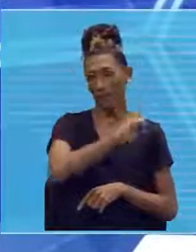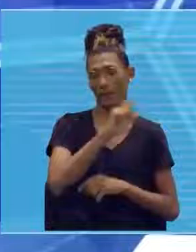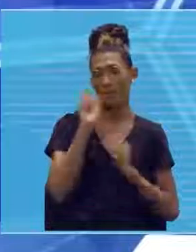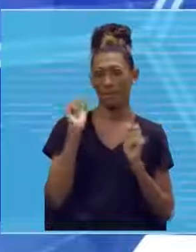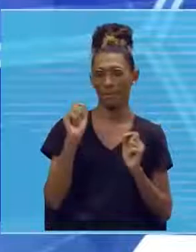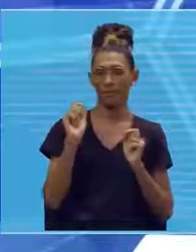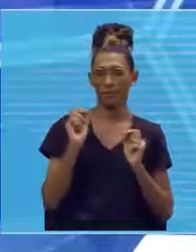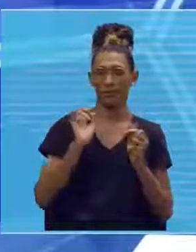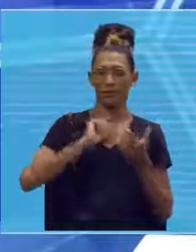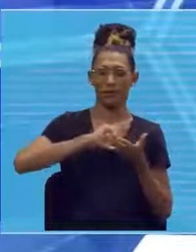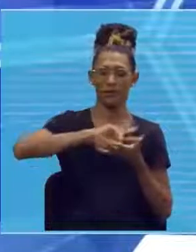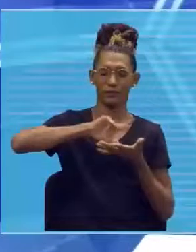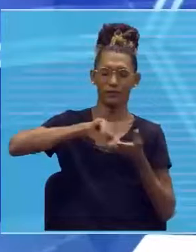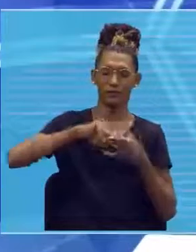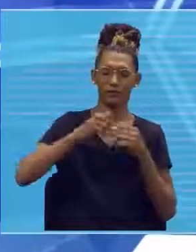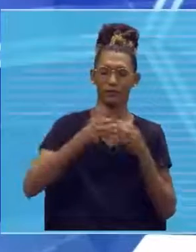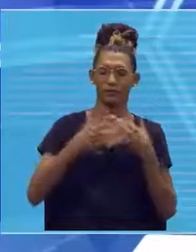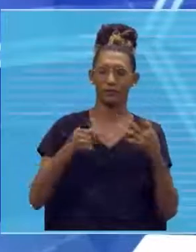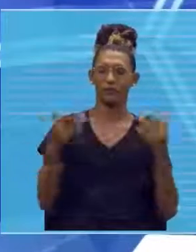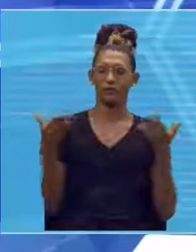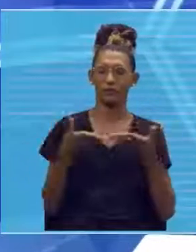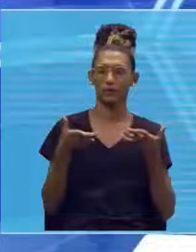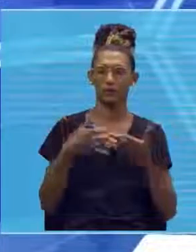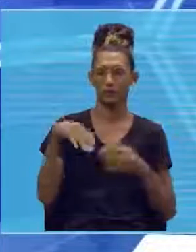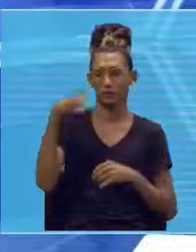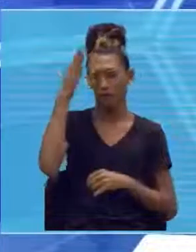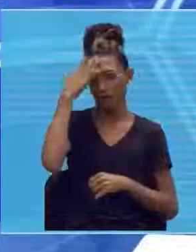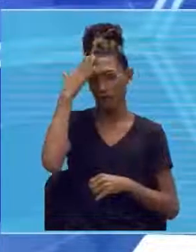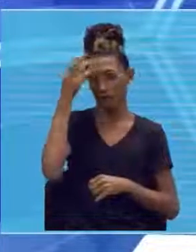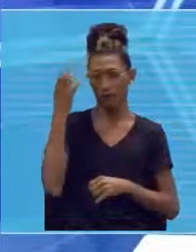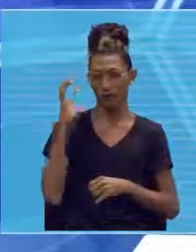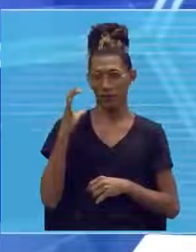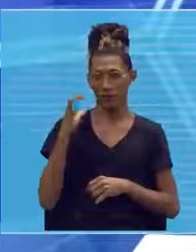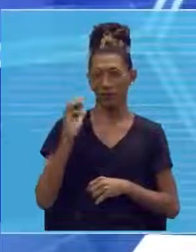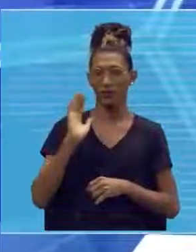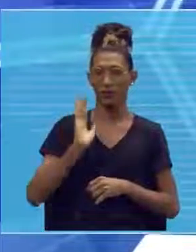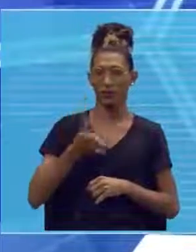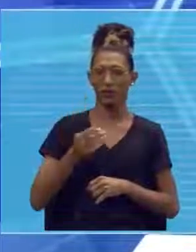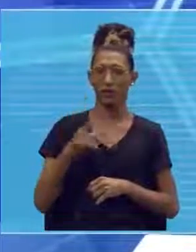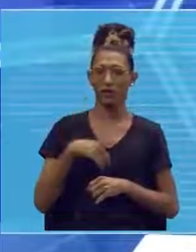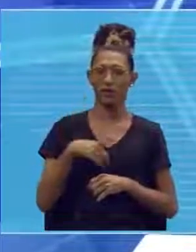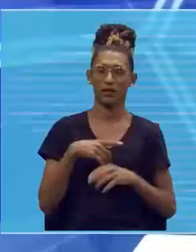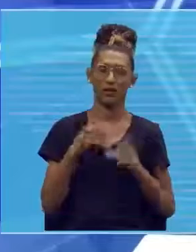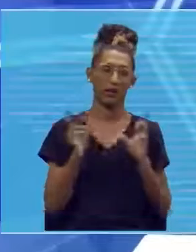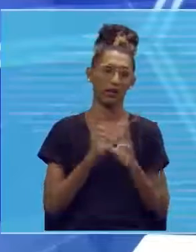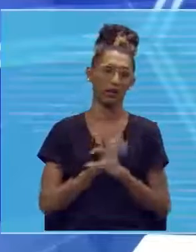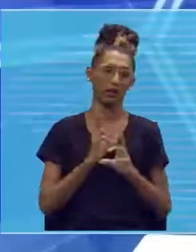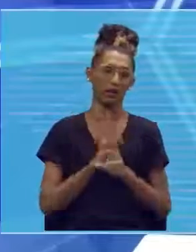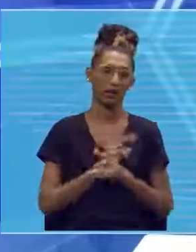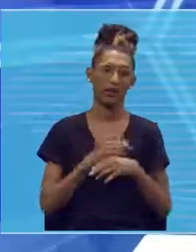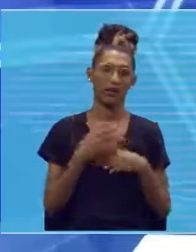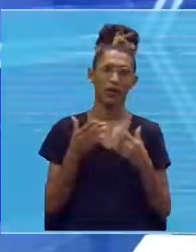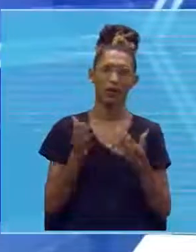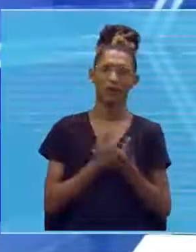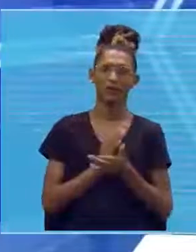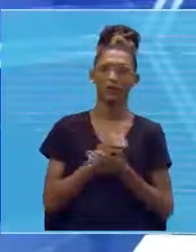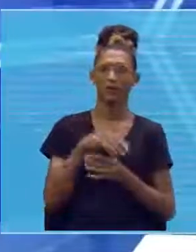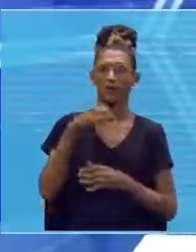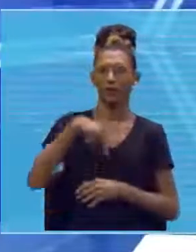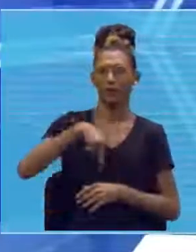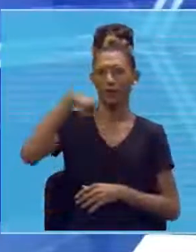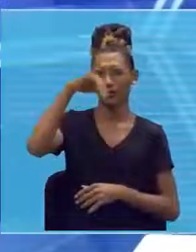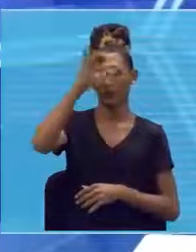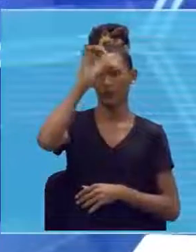várias e várias coisas que eu aprendi hoje assim esse é mesmo já tem suas correlações né os pontos cardeais